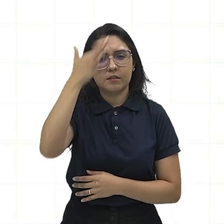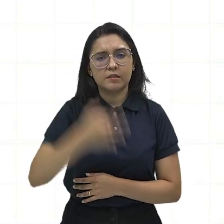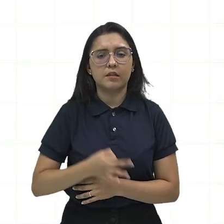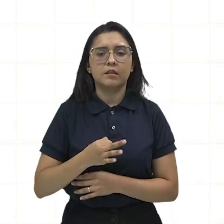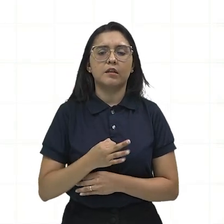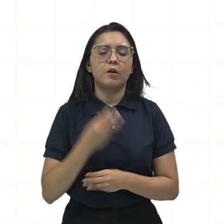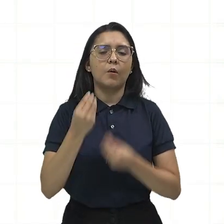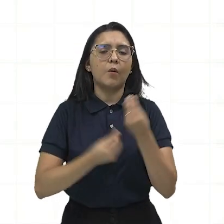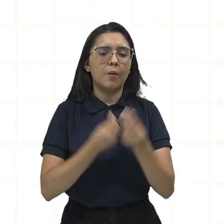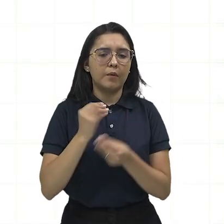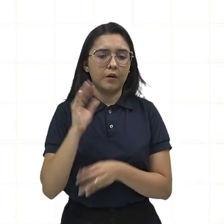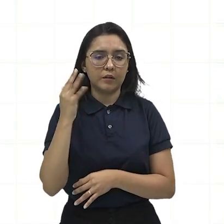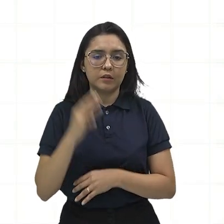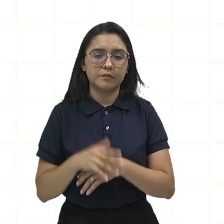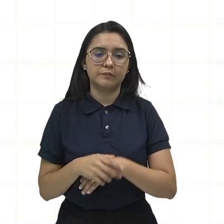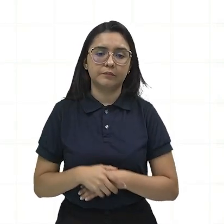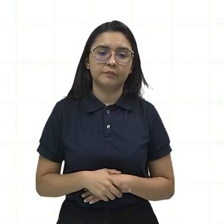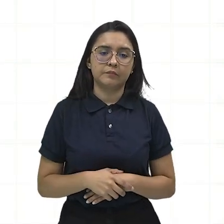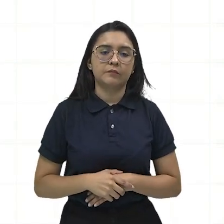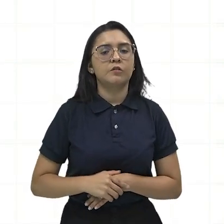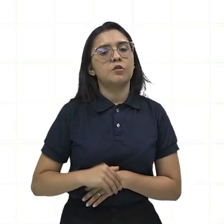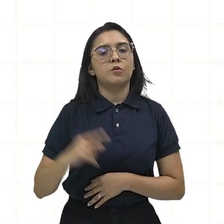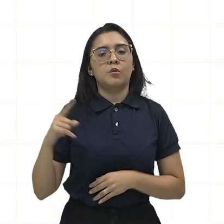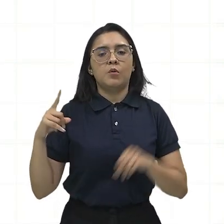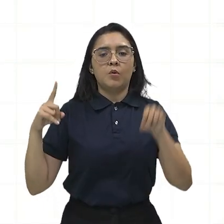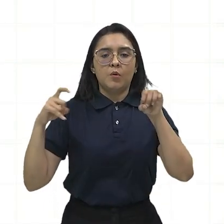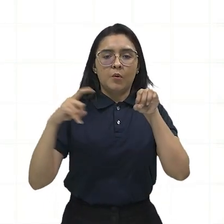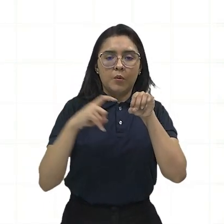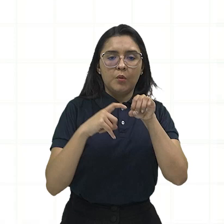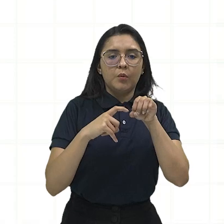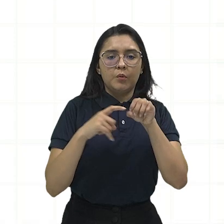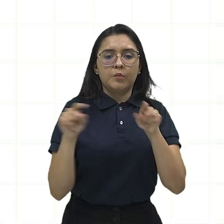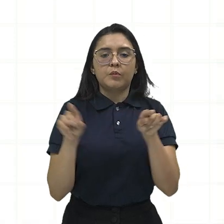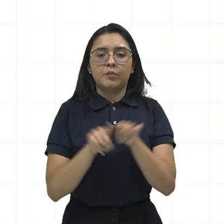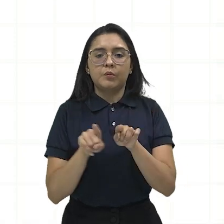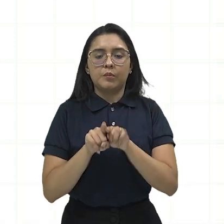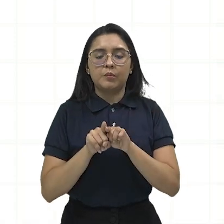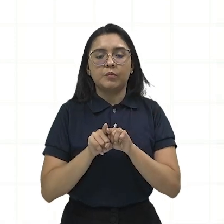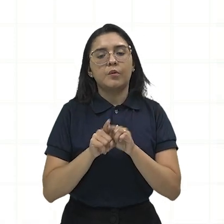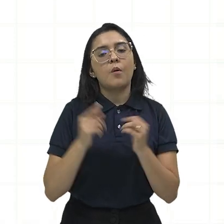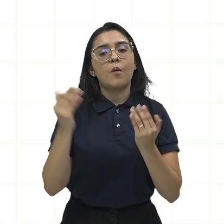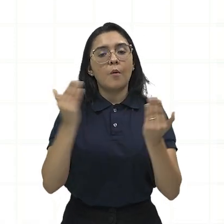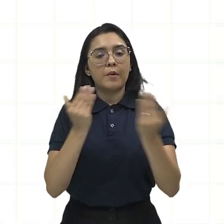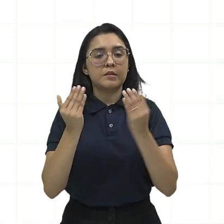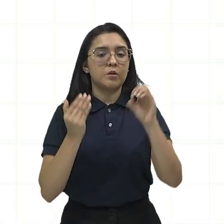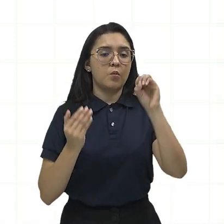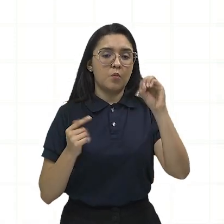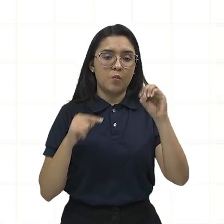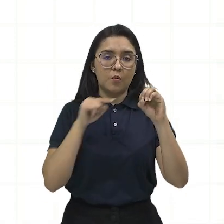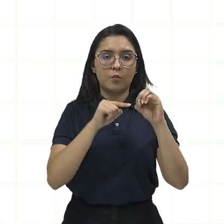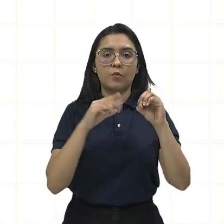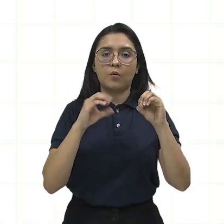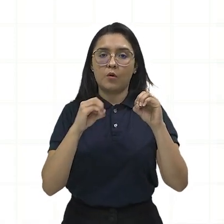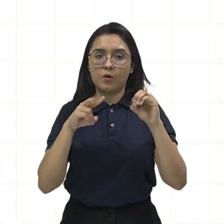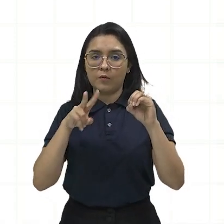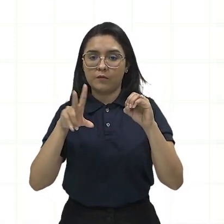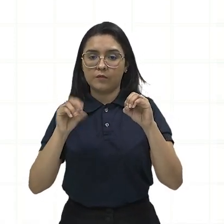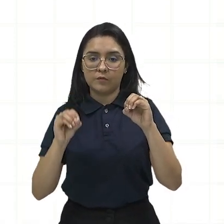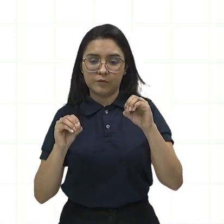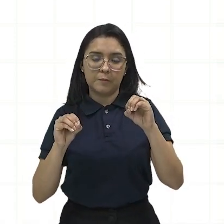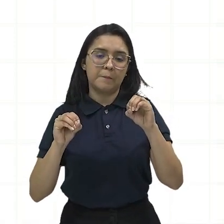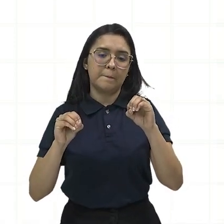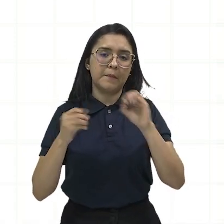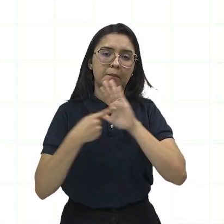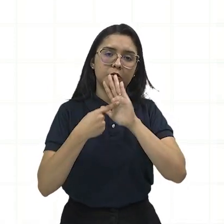o tamanho do espermatozoide, né, em relação ao óvulo, né, para